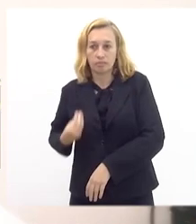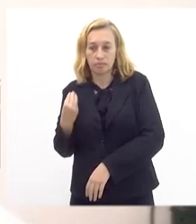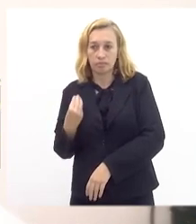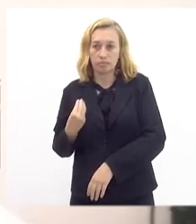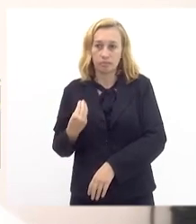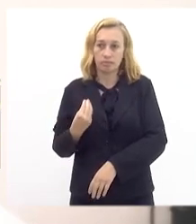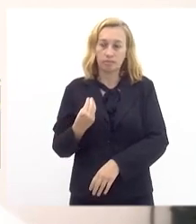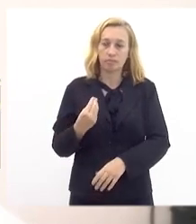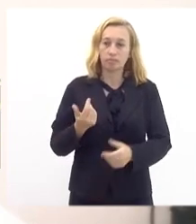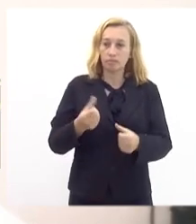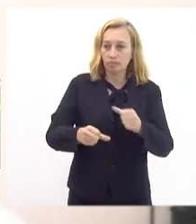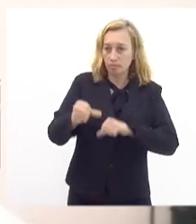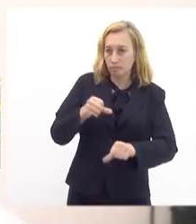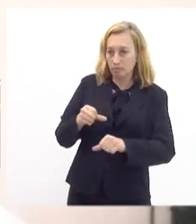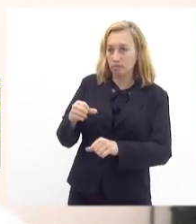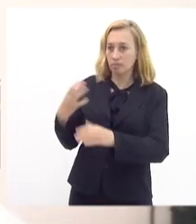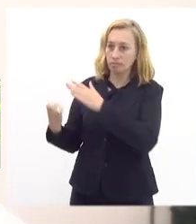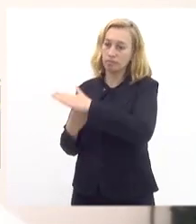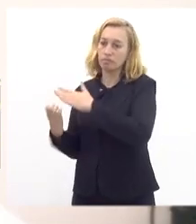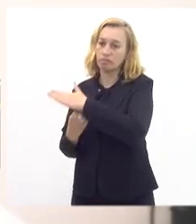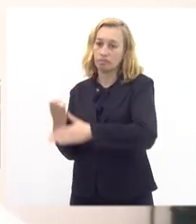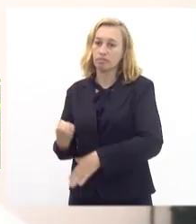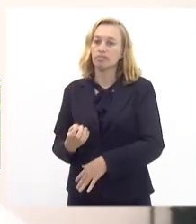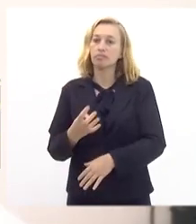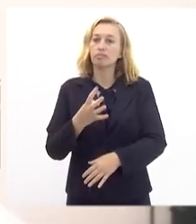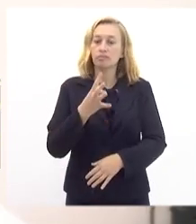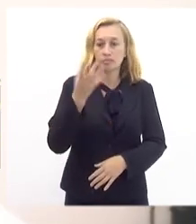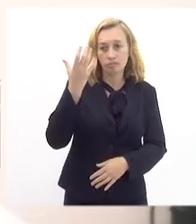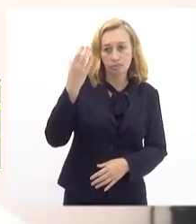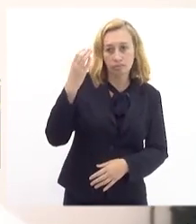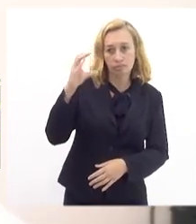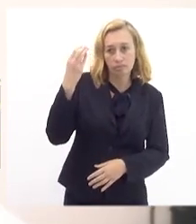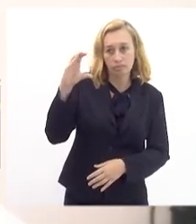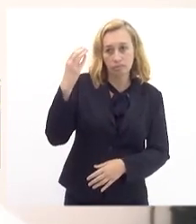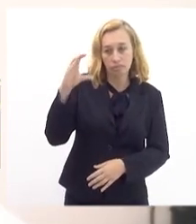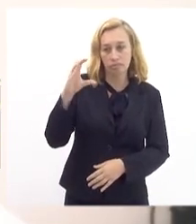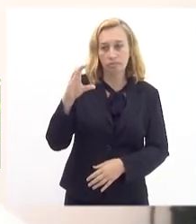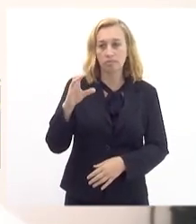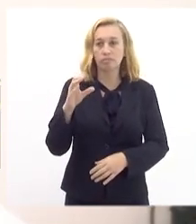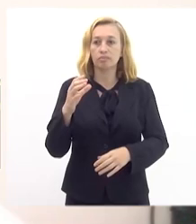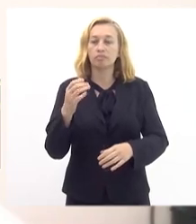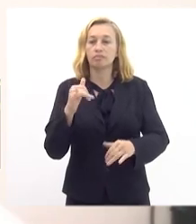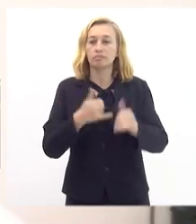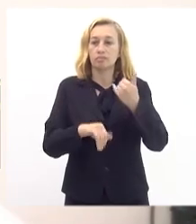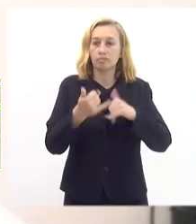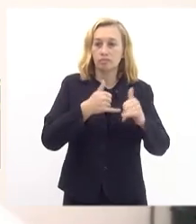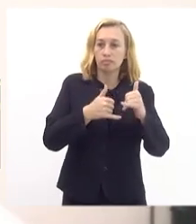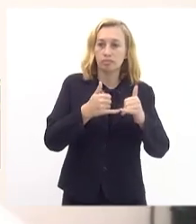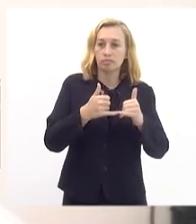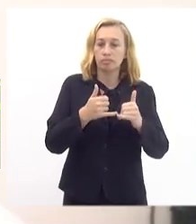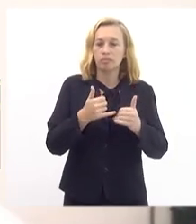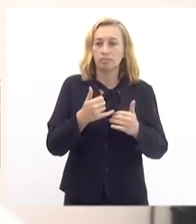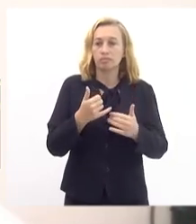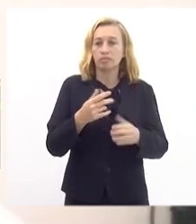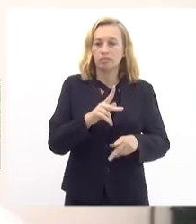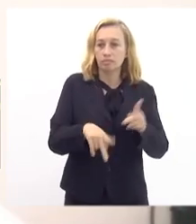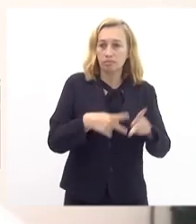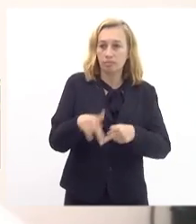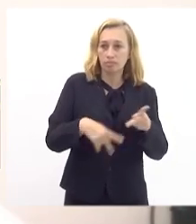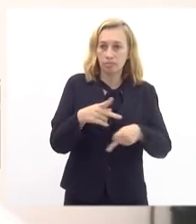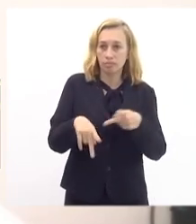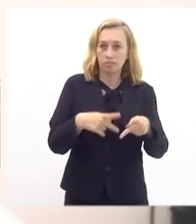aliando produção de conhecimento científico litigância mobilização e articulação com povos e comunidades